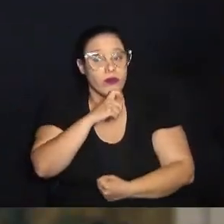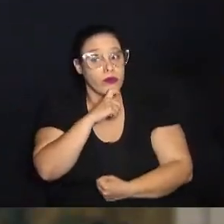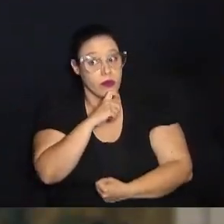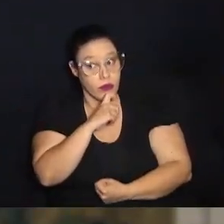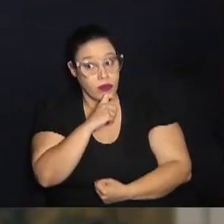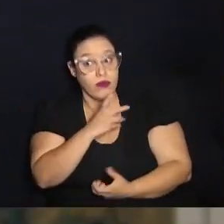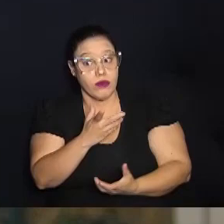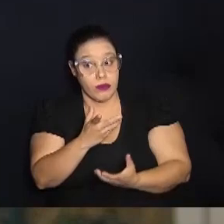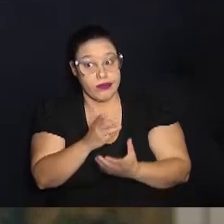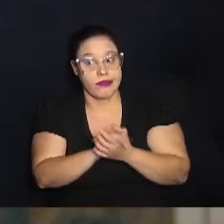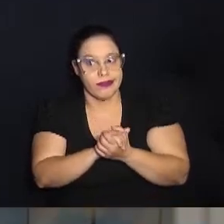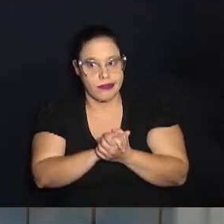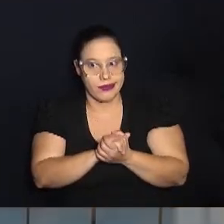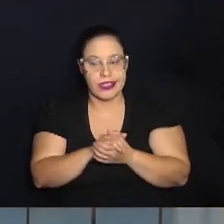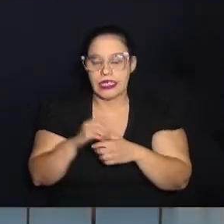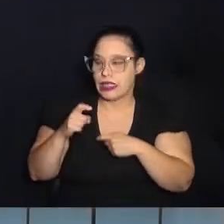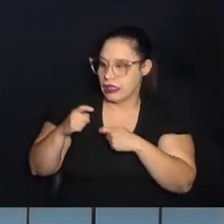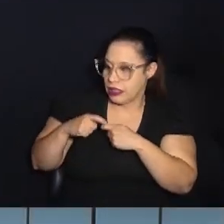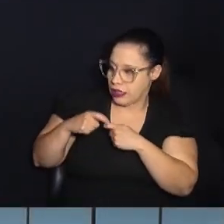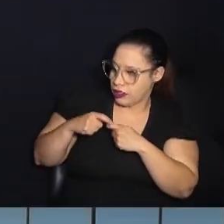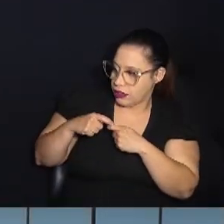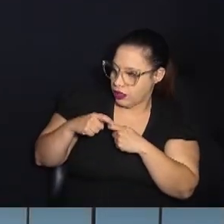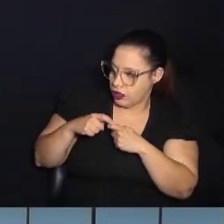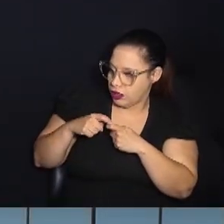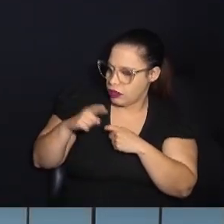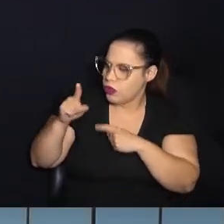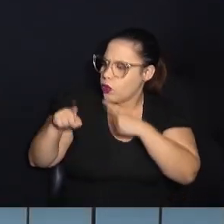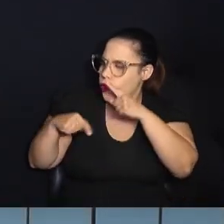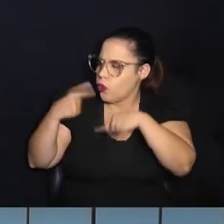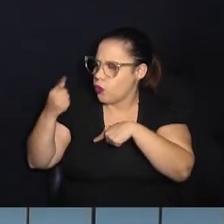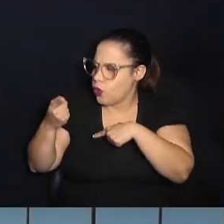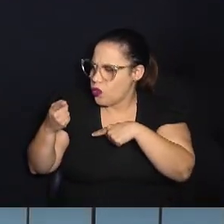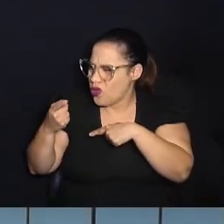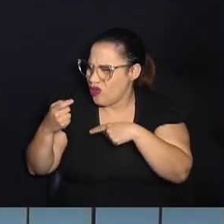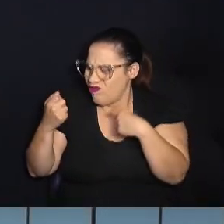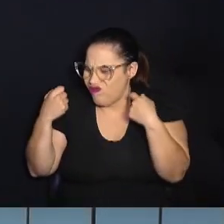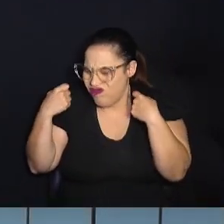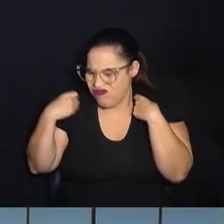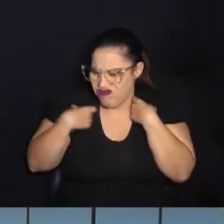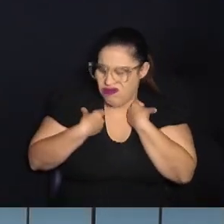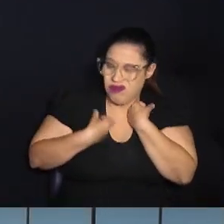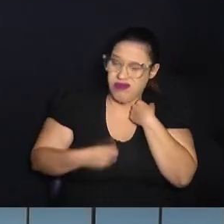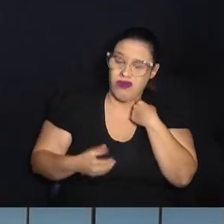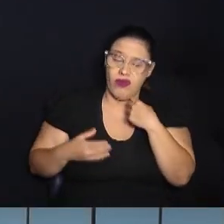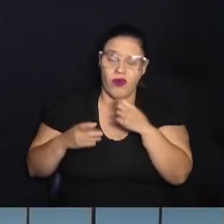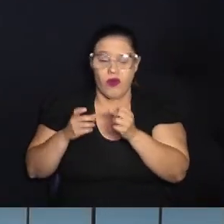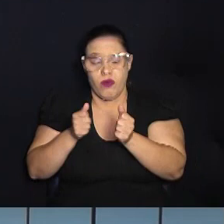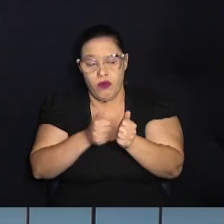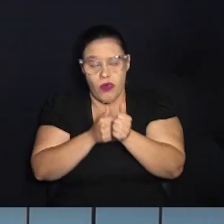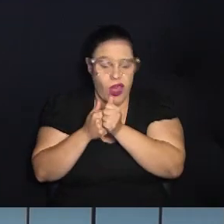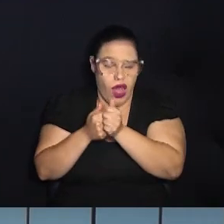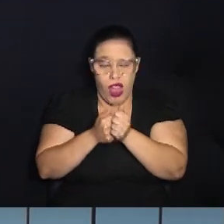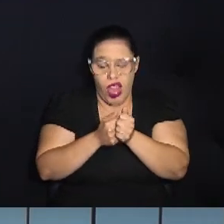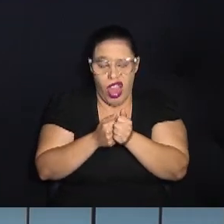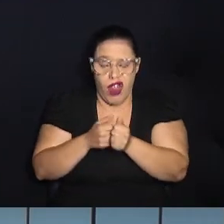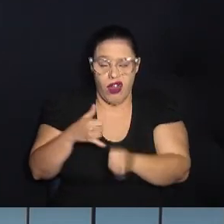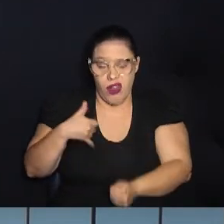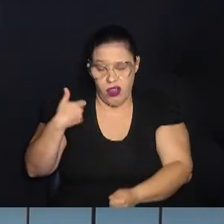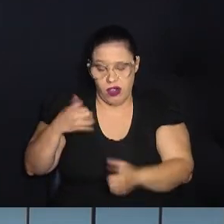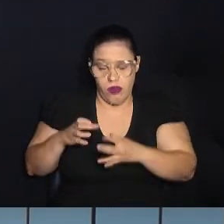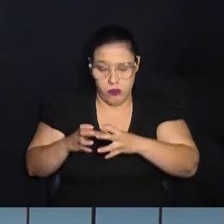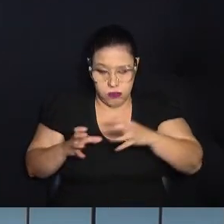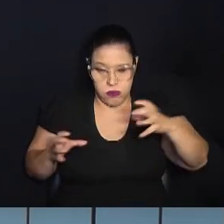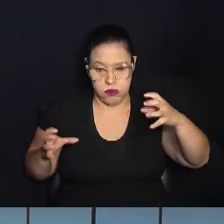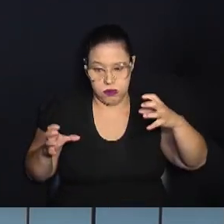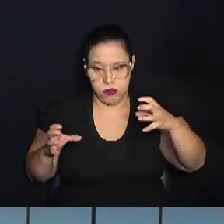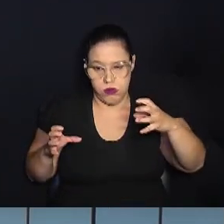inverno. Doutora, também existem outros desconfortos que podem acompanhar o idoso nessa época de